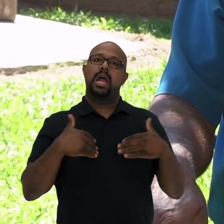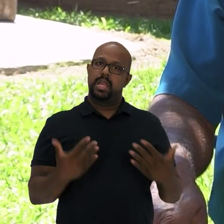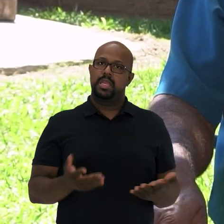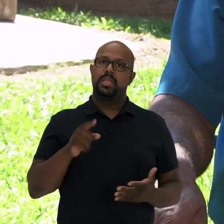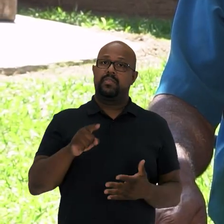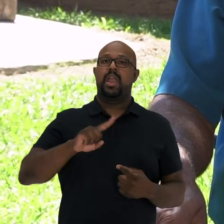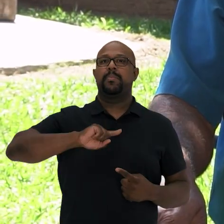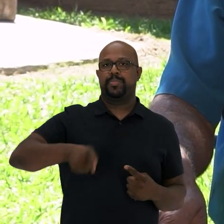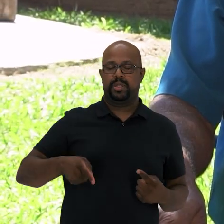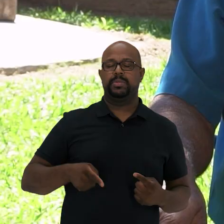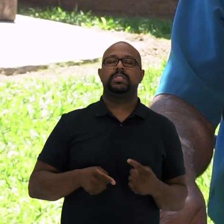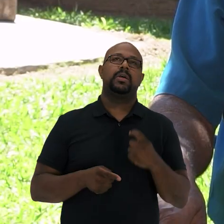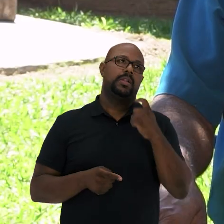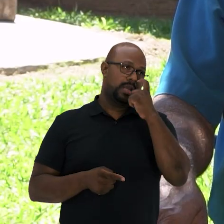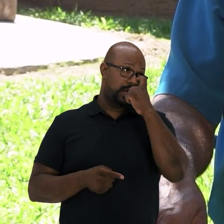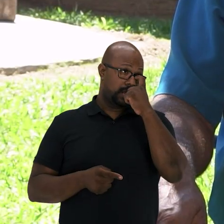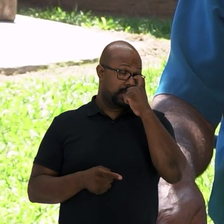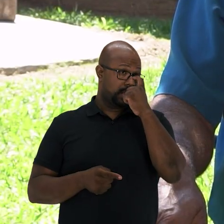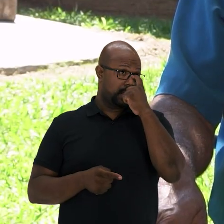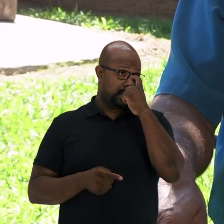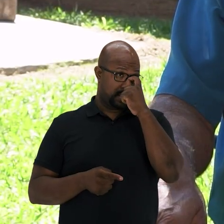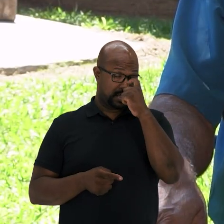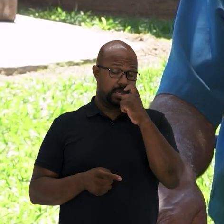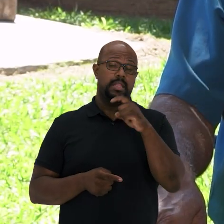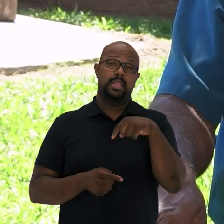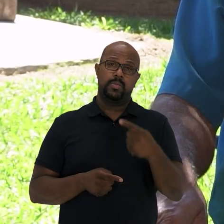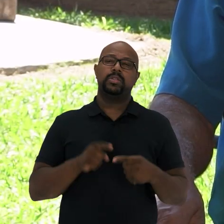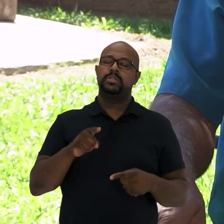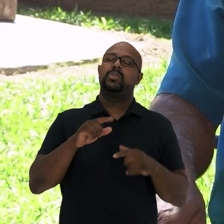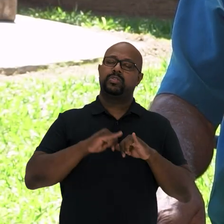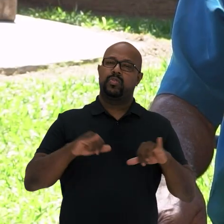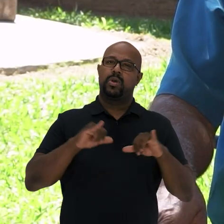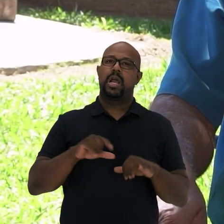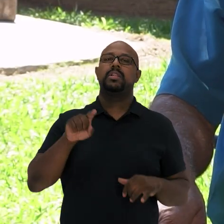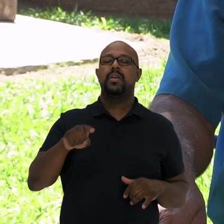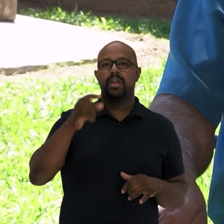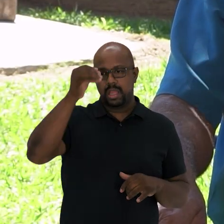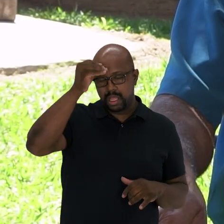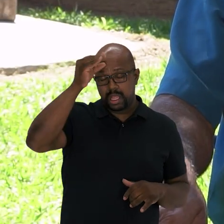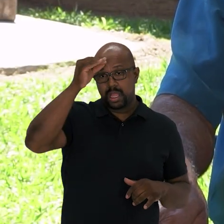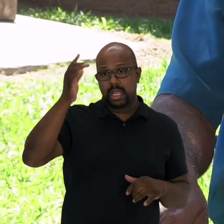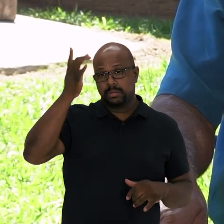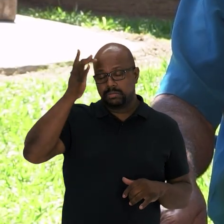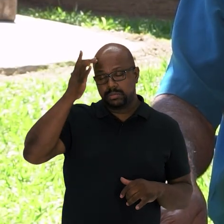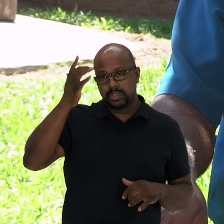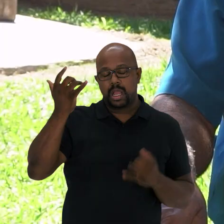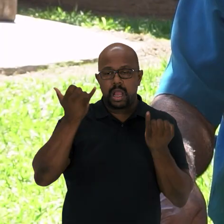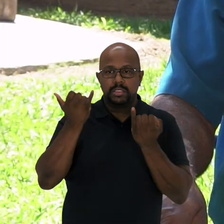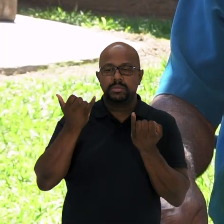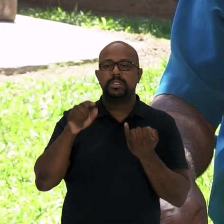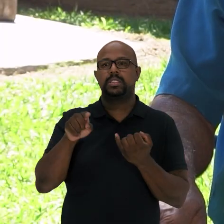veio a proibição, né? Após isso, foi divulgado. Aí veio o conhecimento das autoridades,